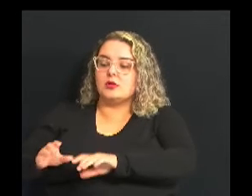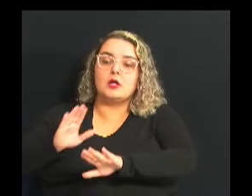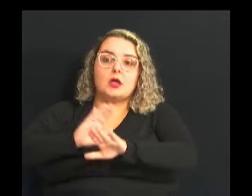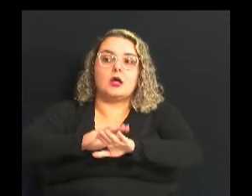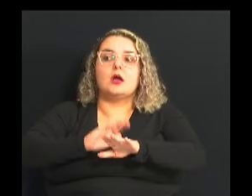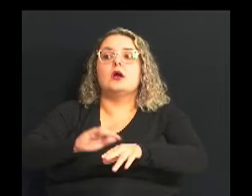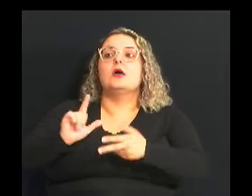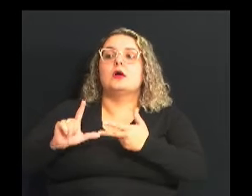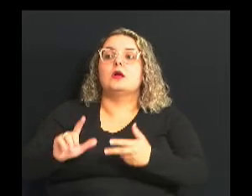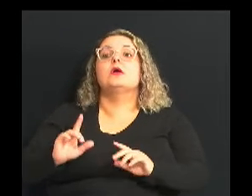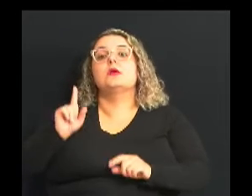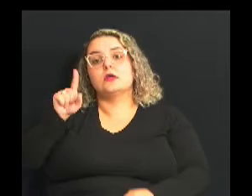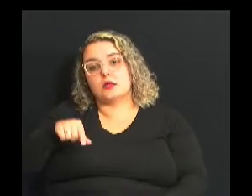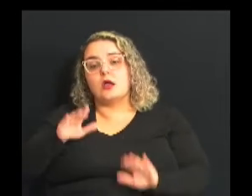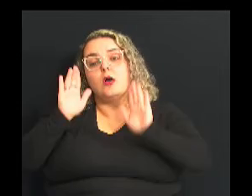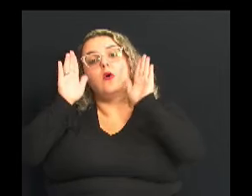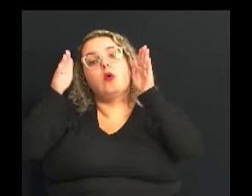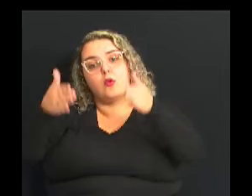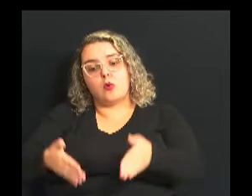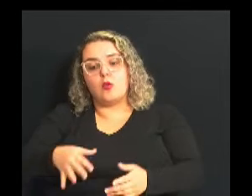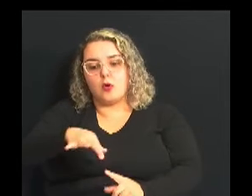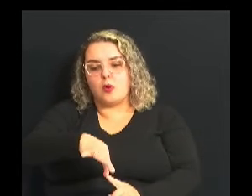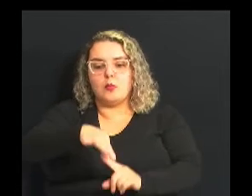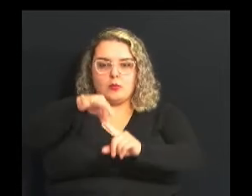são, como eu disse, a nossa prioridade.